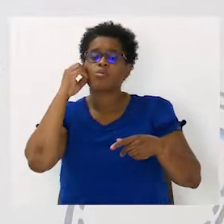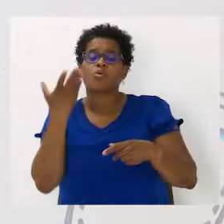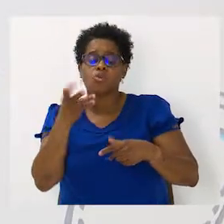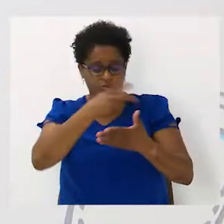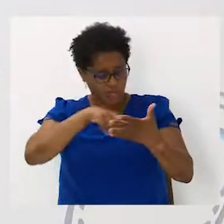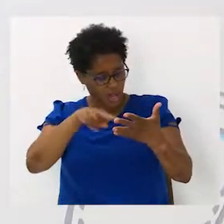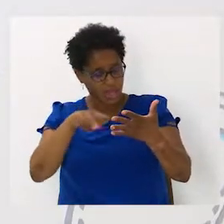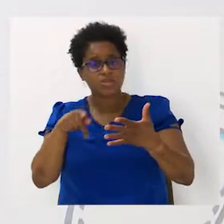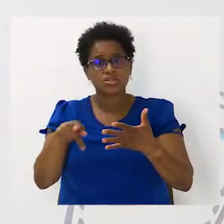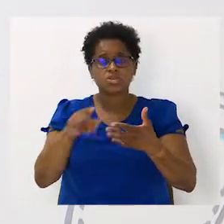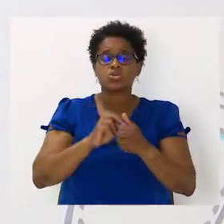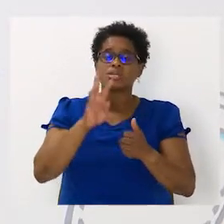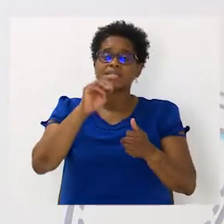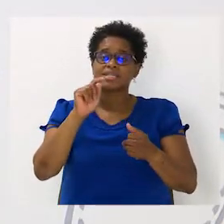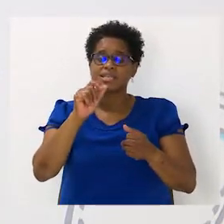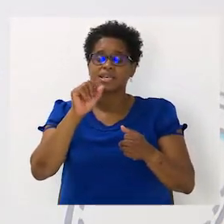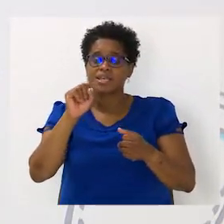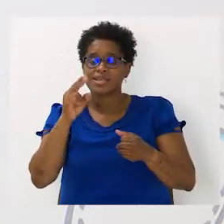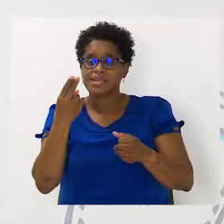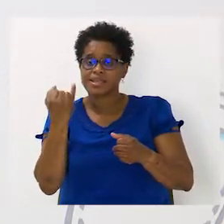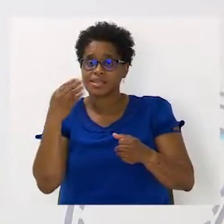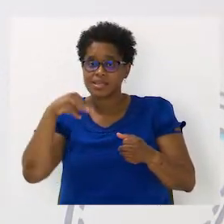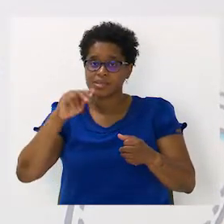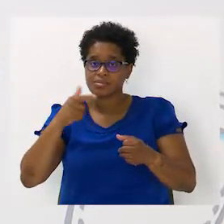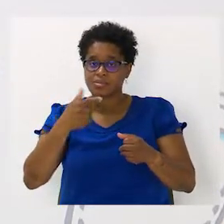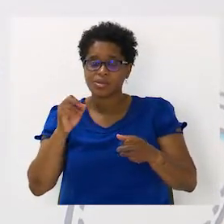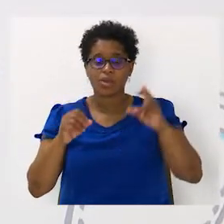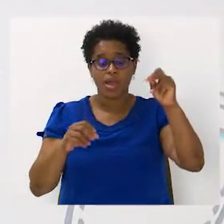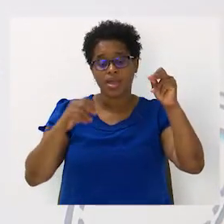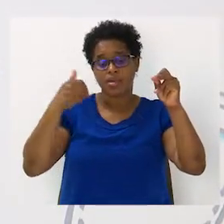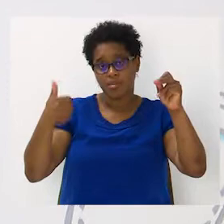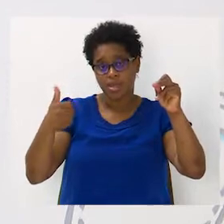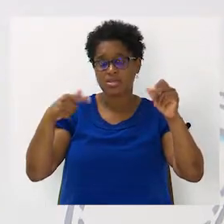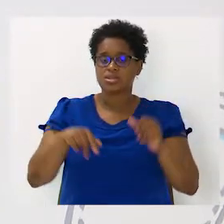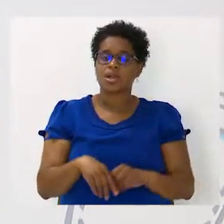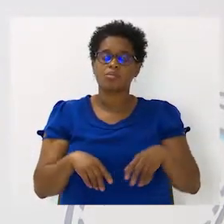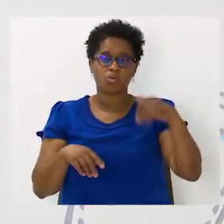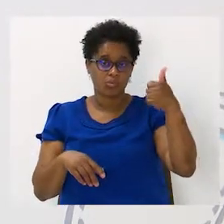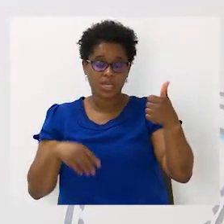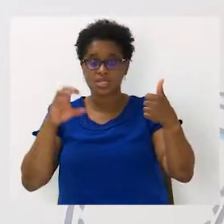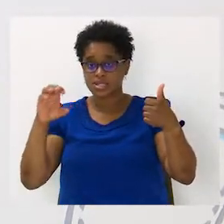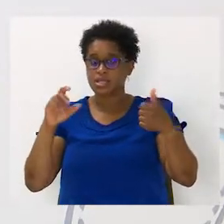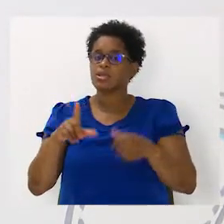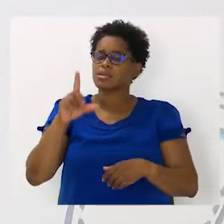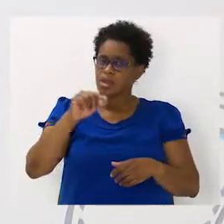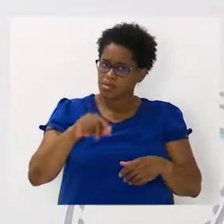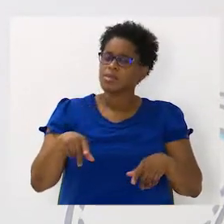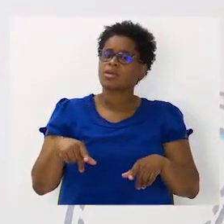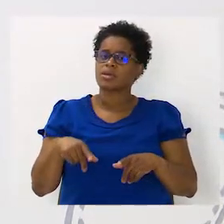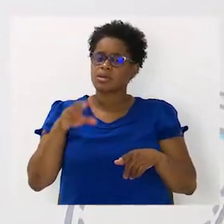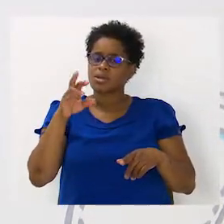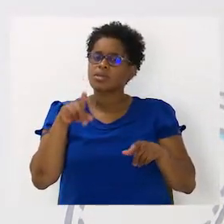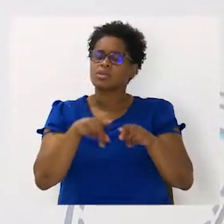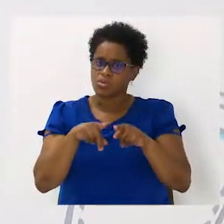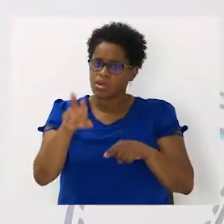vamos ler isso? Segmento AB está por BC, assim como RS